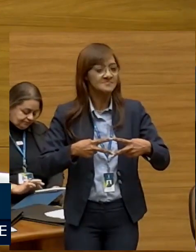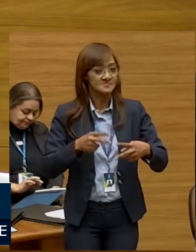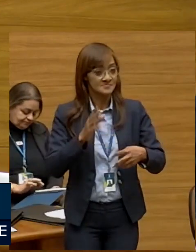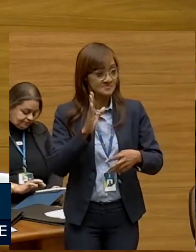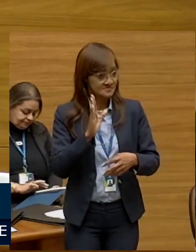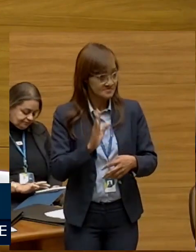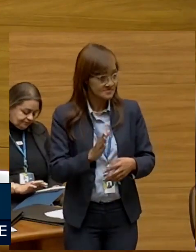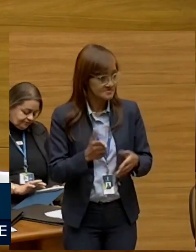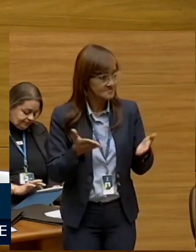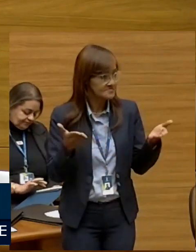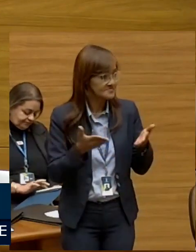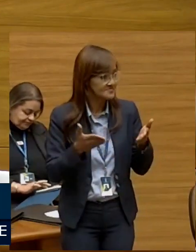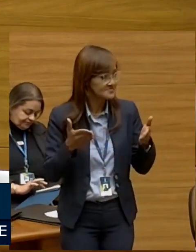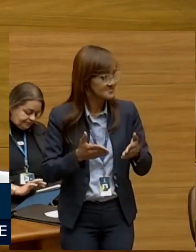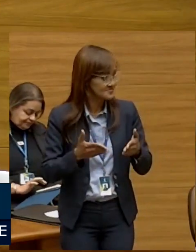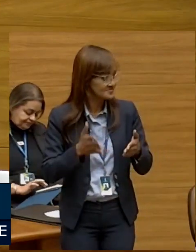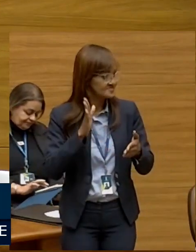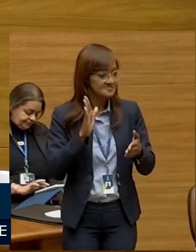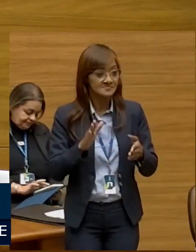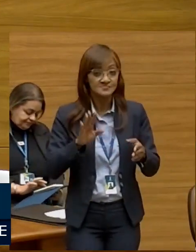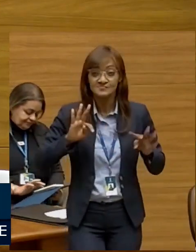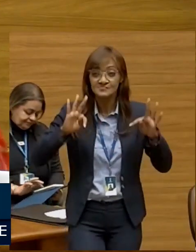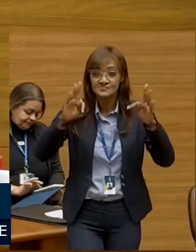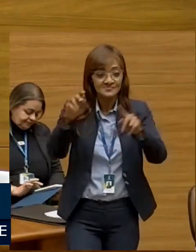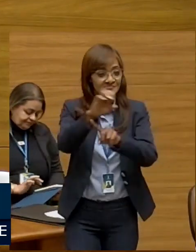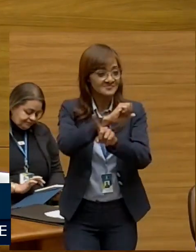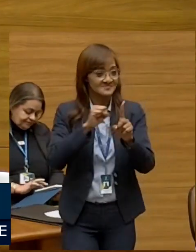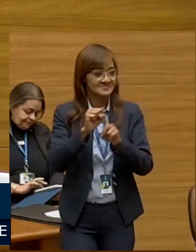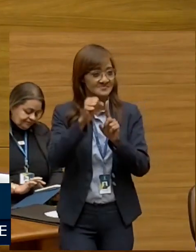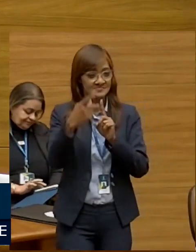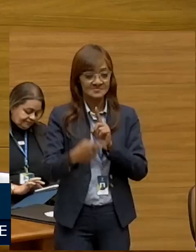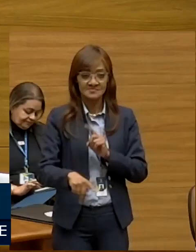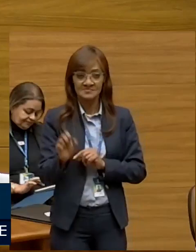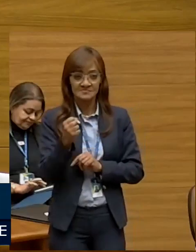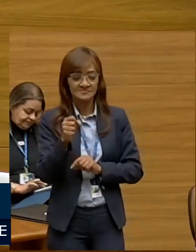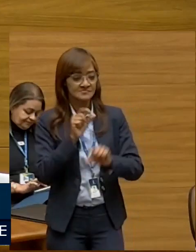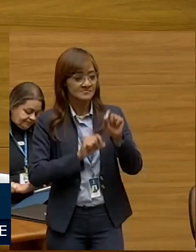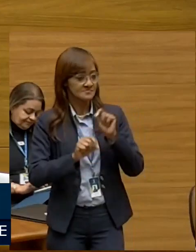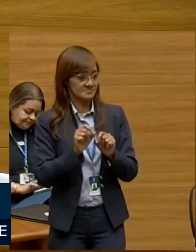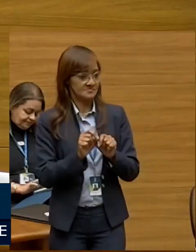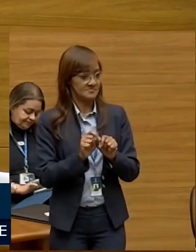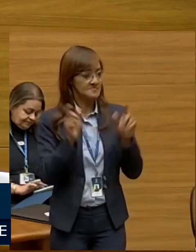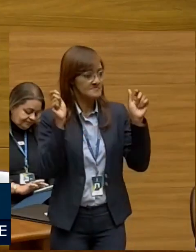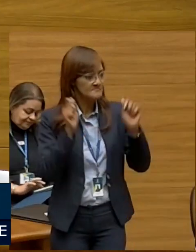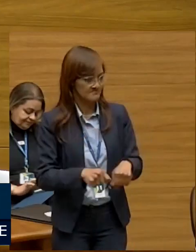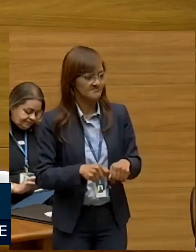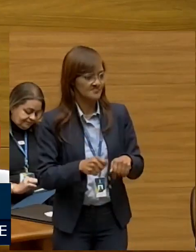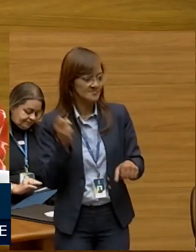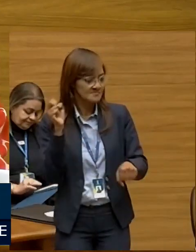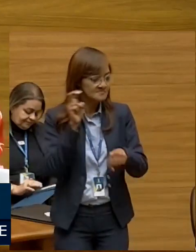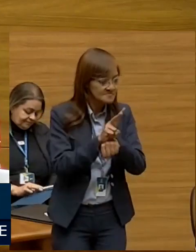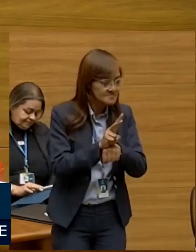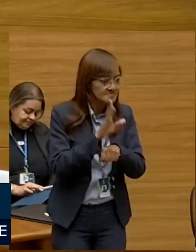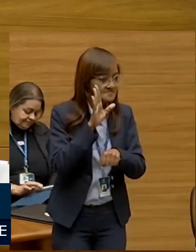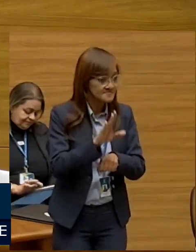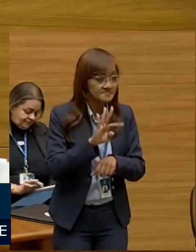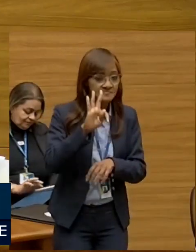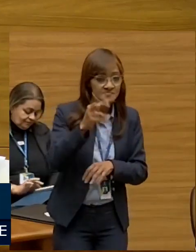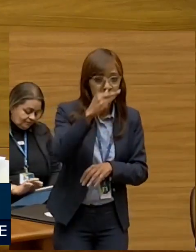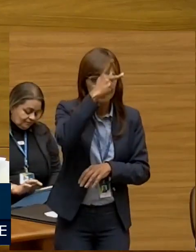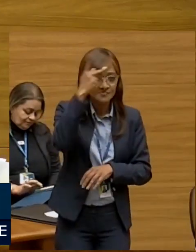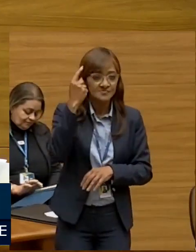está trazendo um debate para a sociedade sergipana, que é sobre a questão da empregabilidade, né, para as